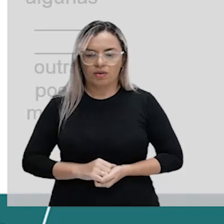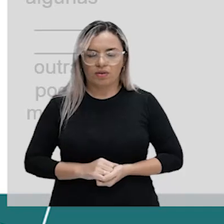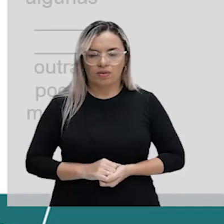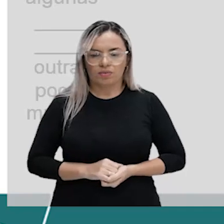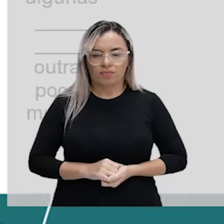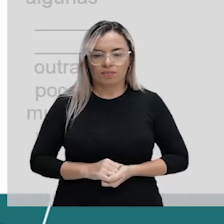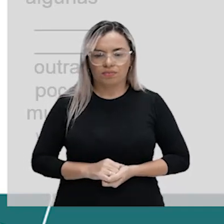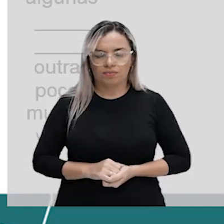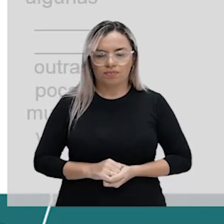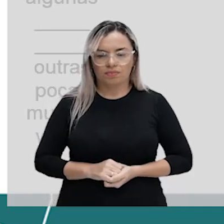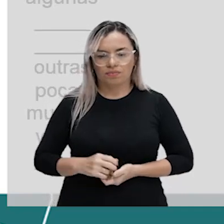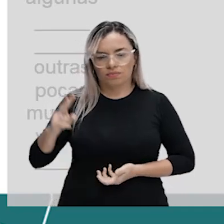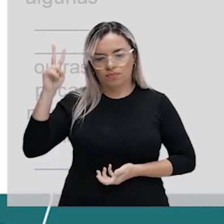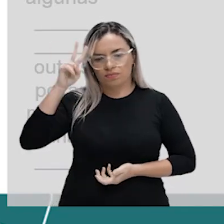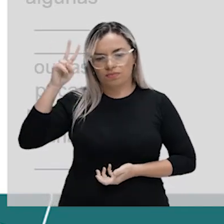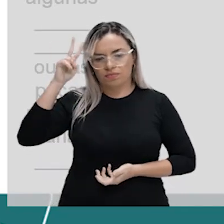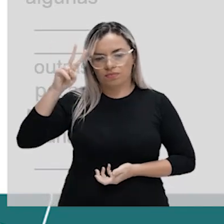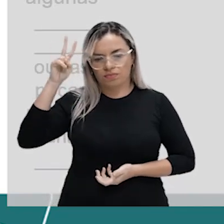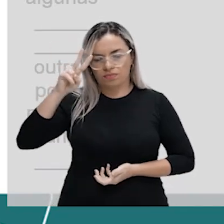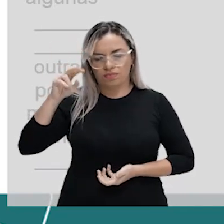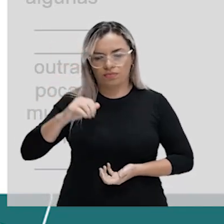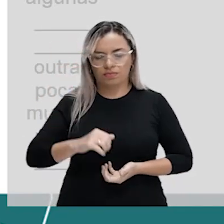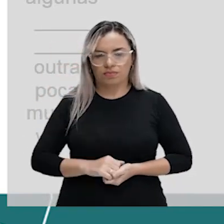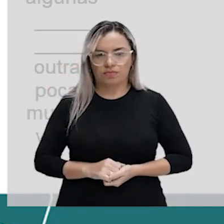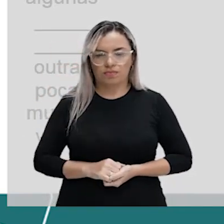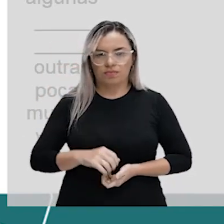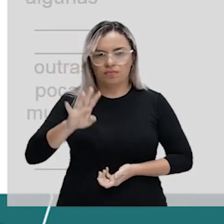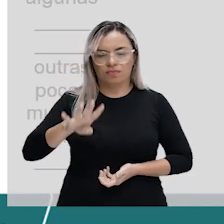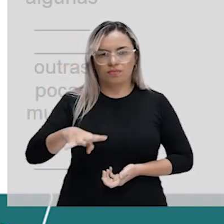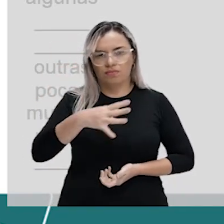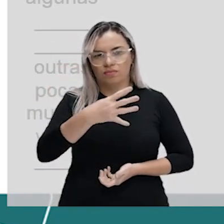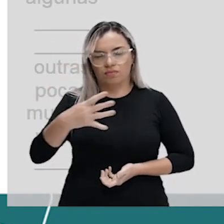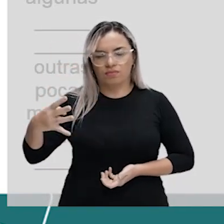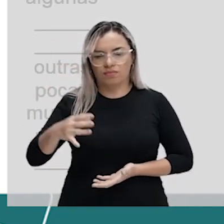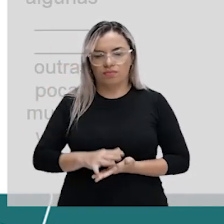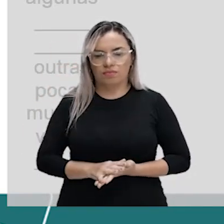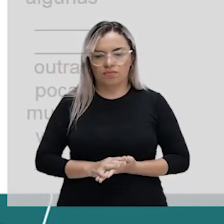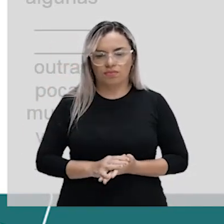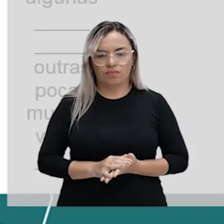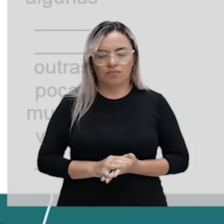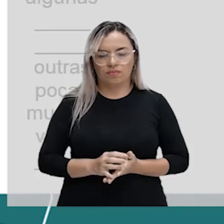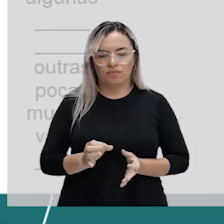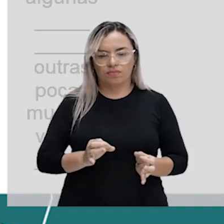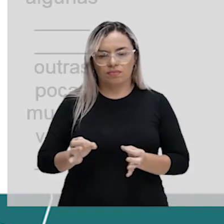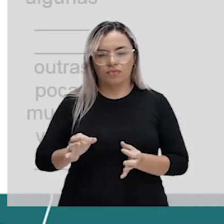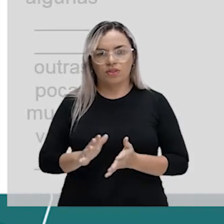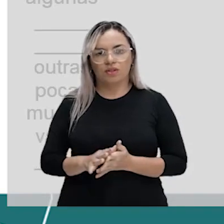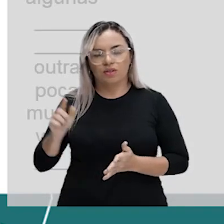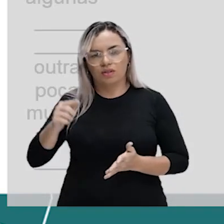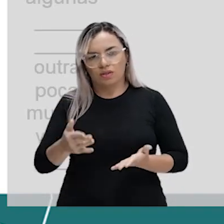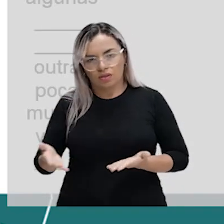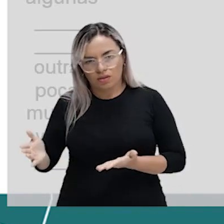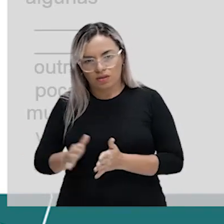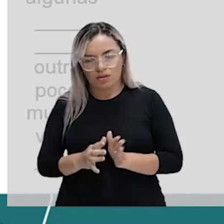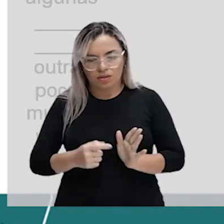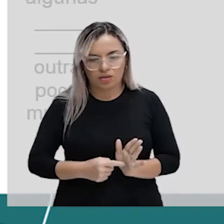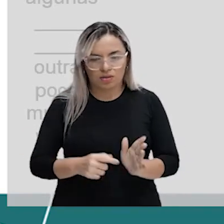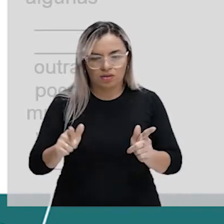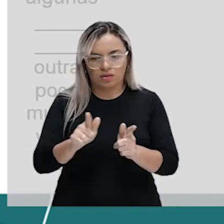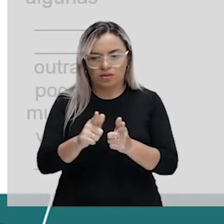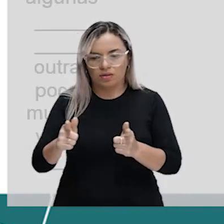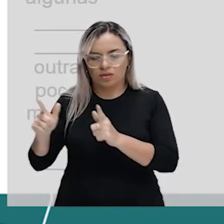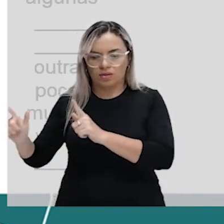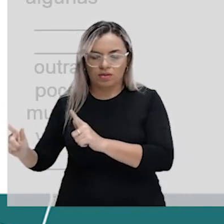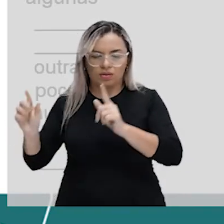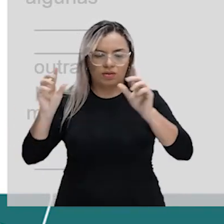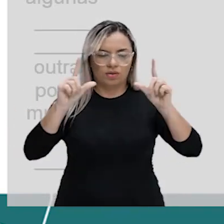tá? Lembrando, gente, que essa tabela aqui não é uma tabela montada, tá? Ela é uma tabela de gramática apenas colocada aqui. Então,